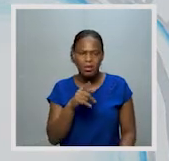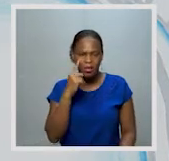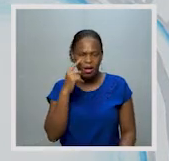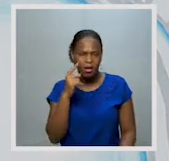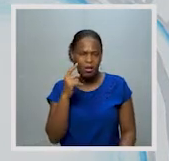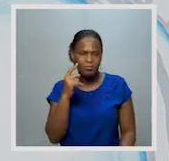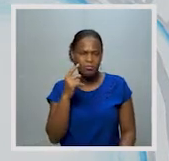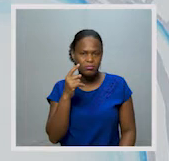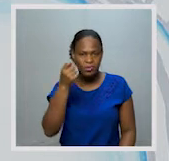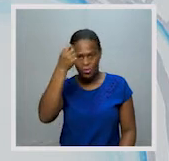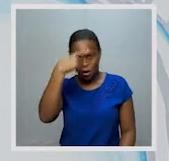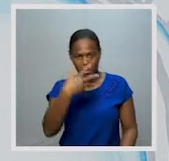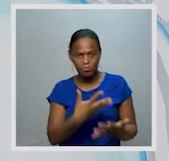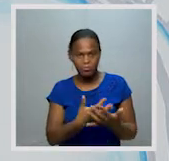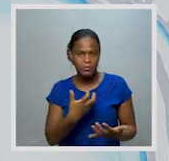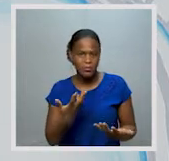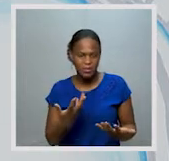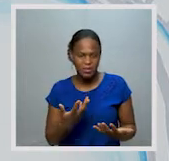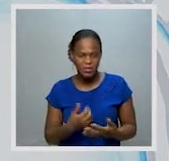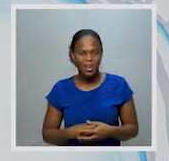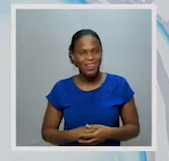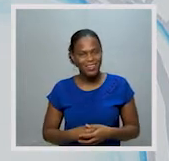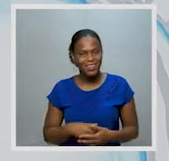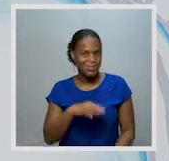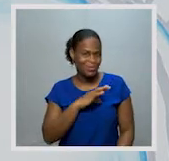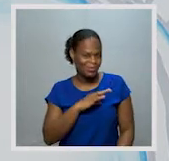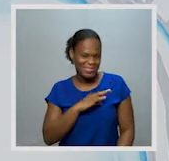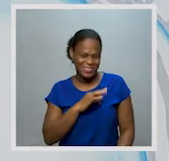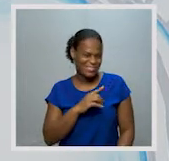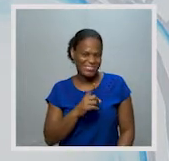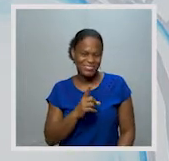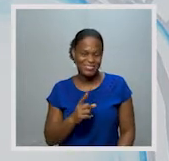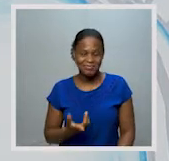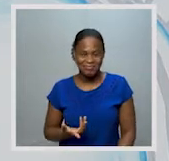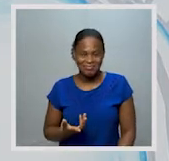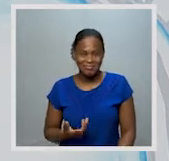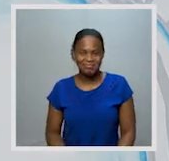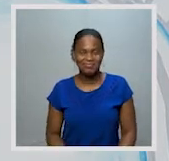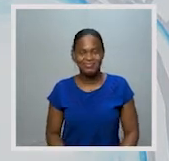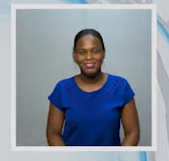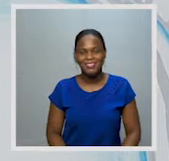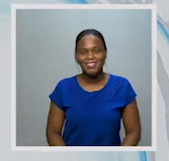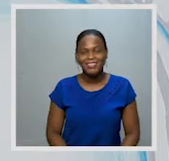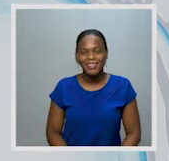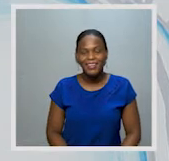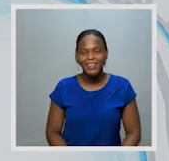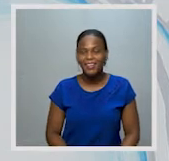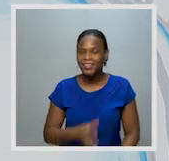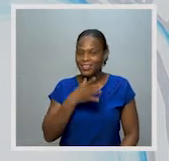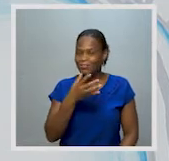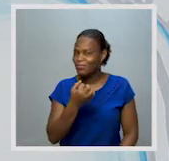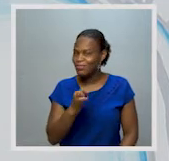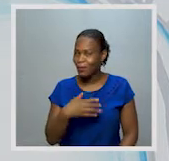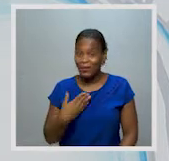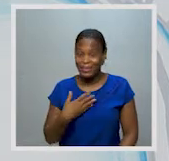atrair? Talvez você me diga, professor, é porque eu sinto atraído. Não é isso